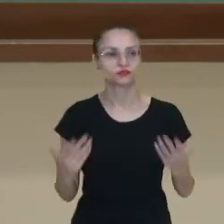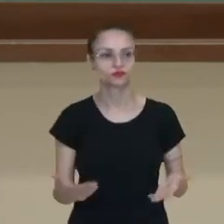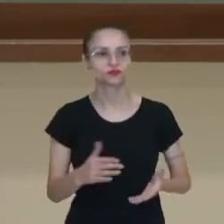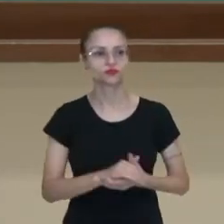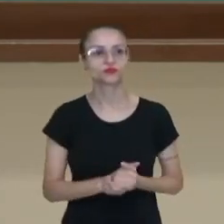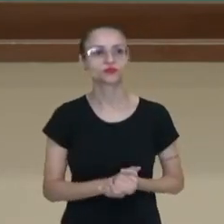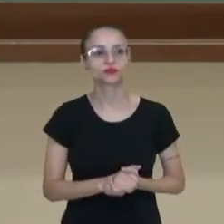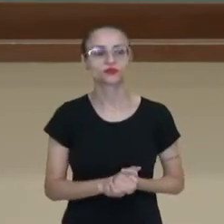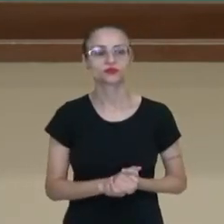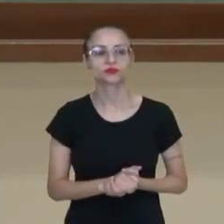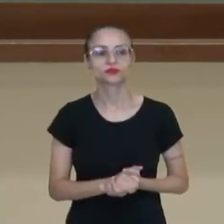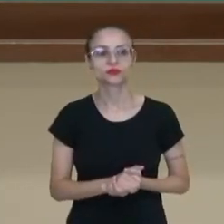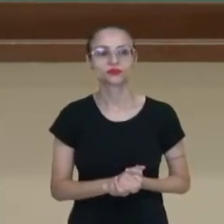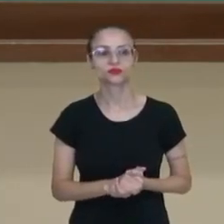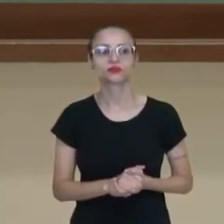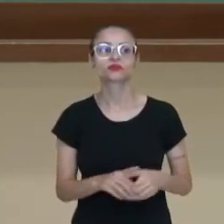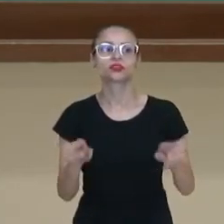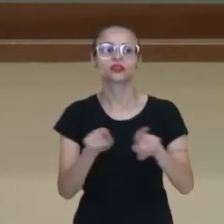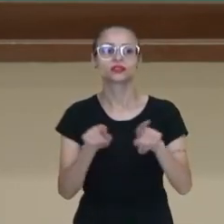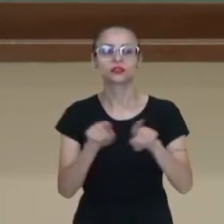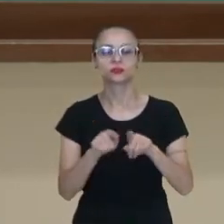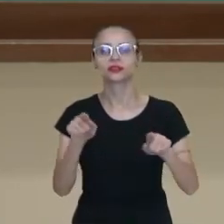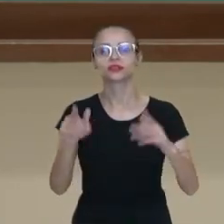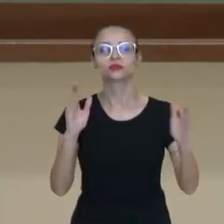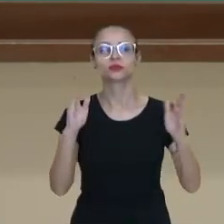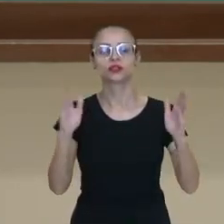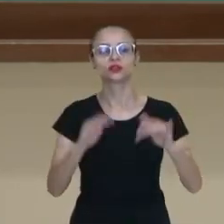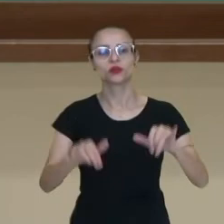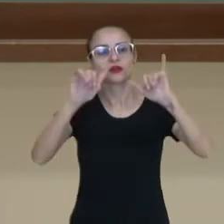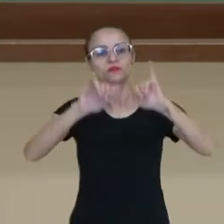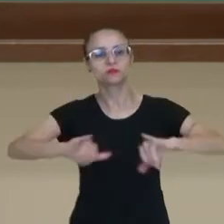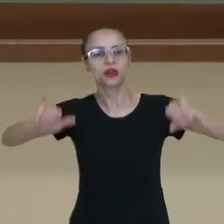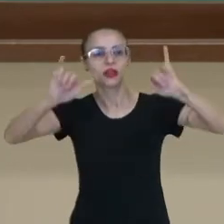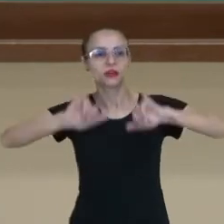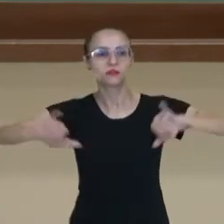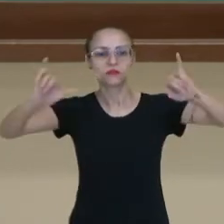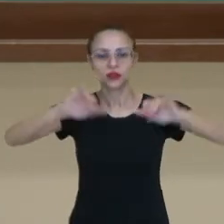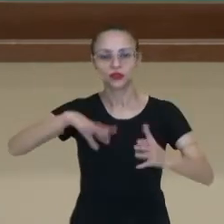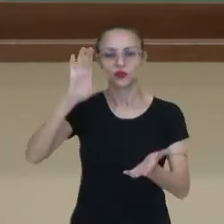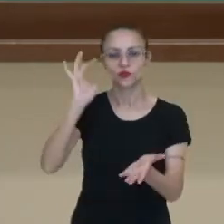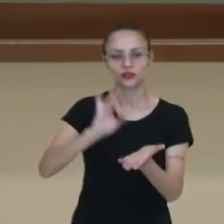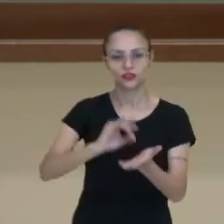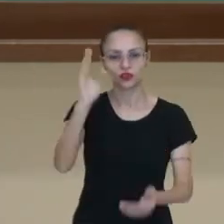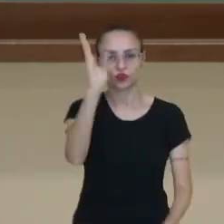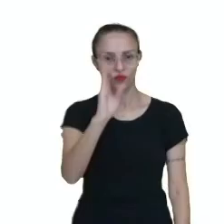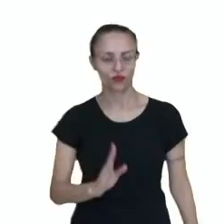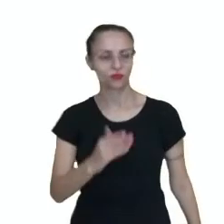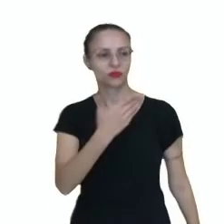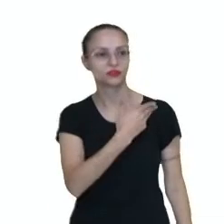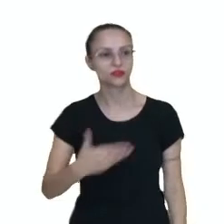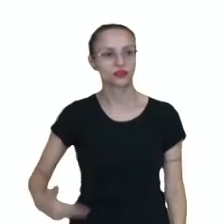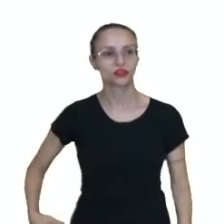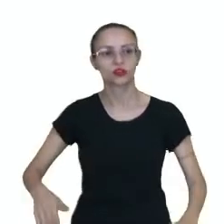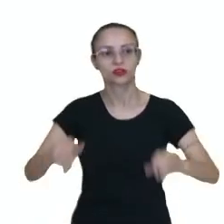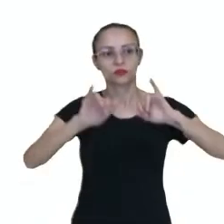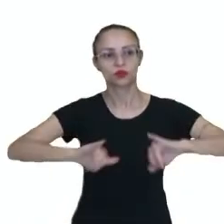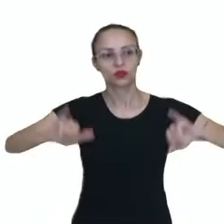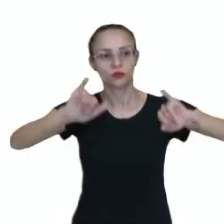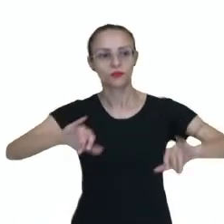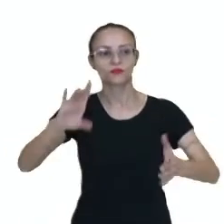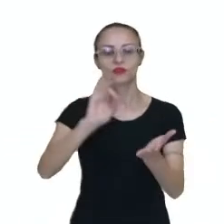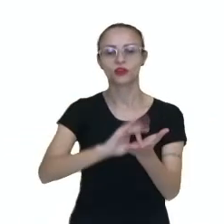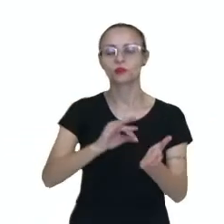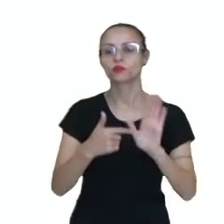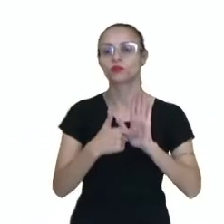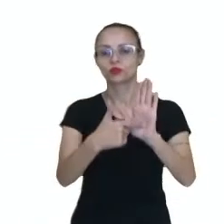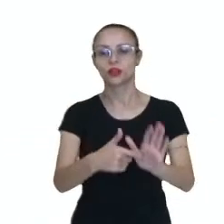aqui, a gente fala também desse período, vai ser um grande período da propaganda do governo brasileiro. A propaganda oficial era uma forma de